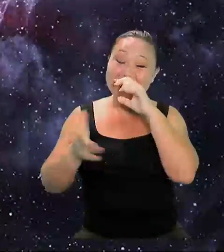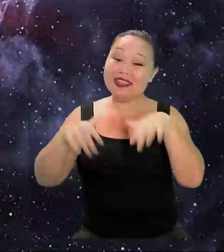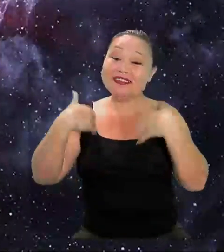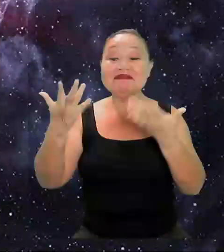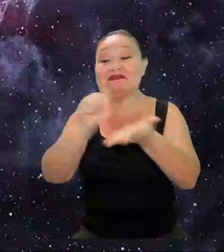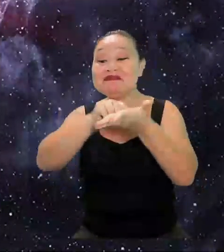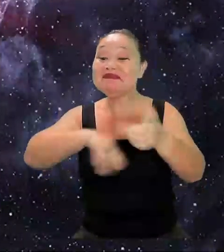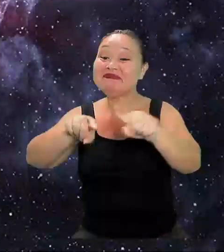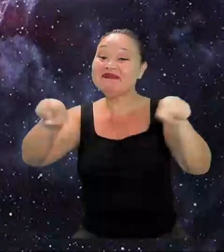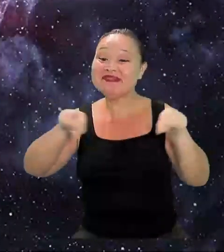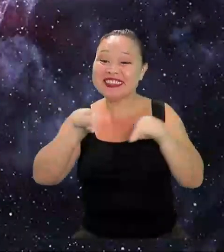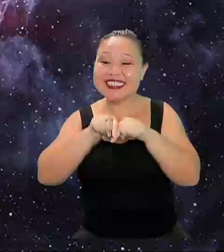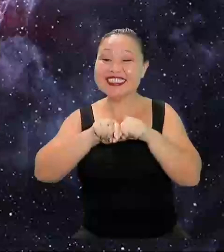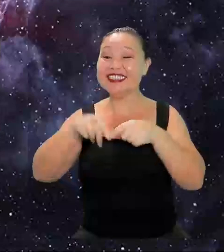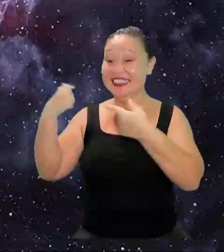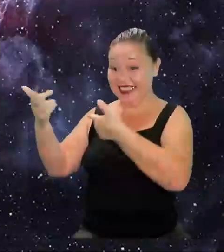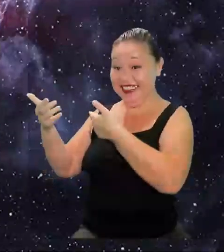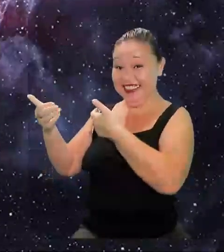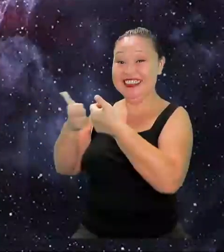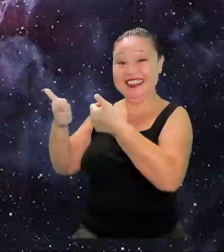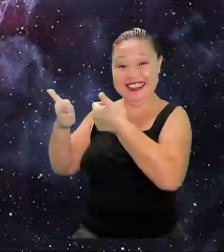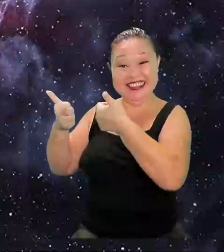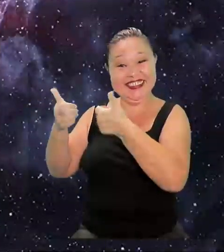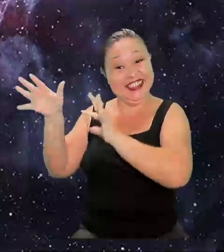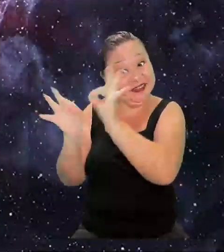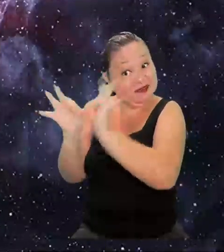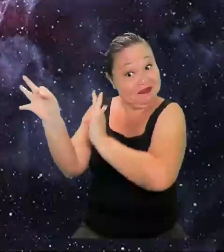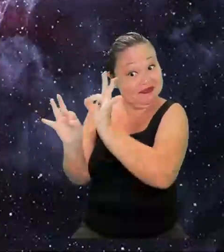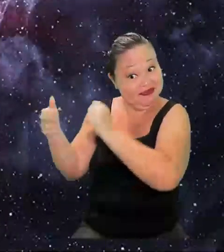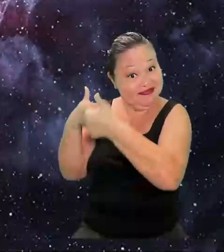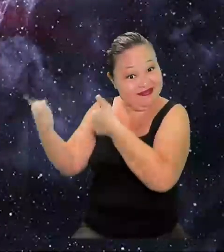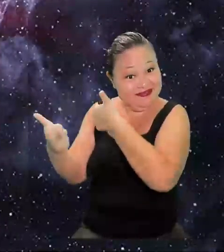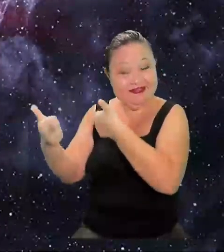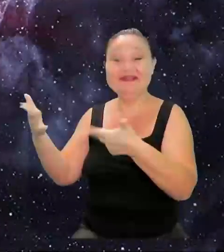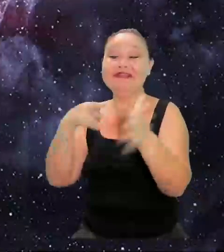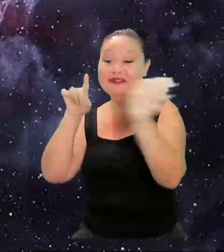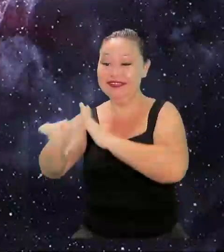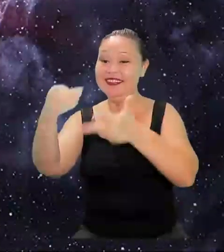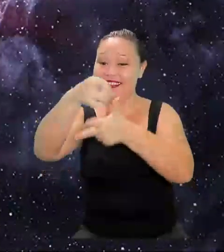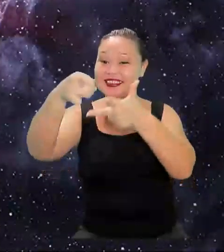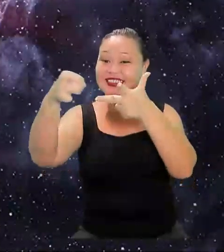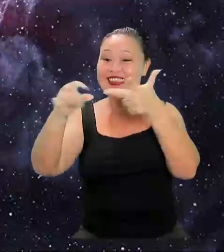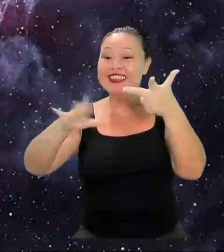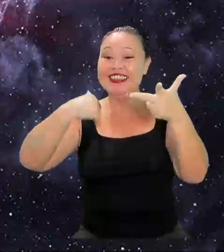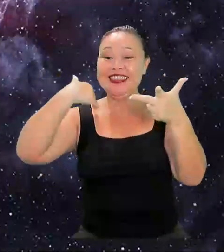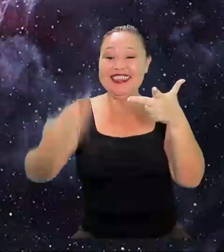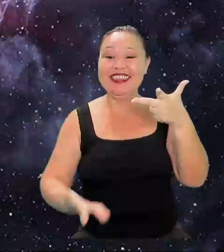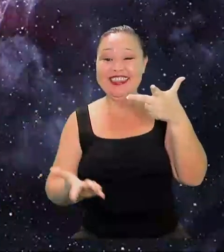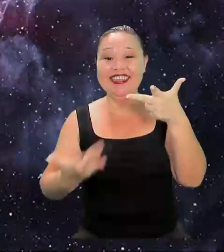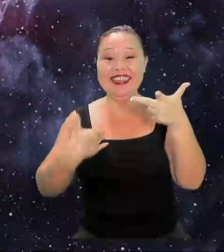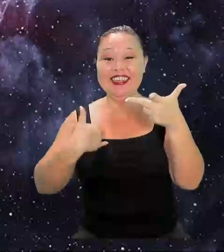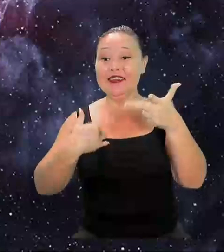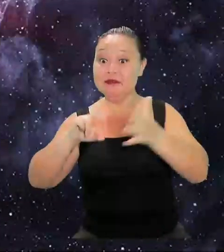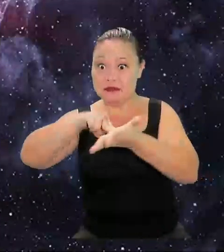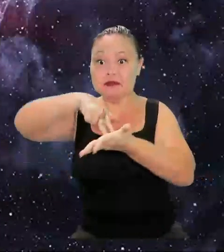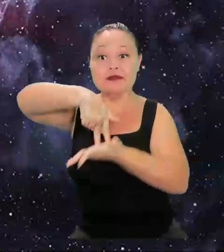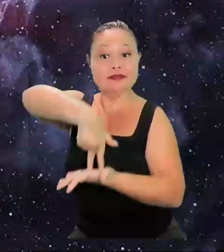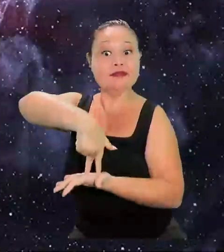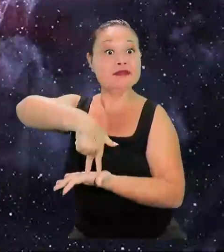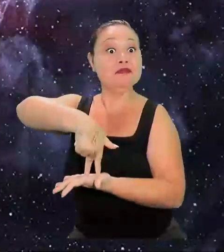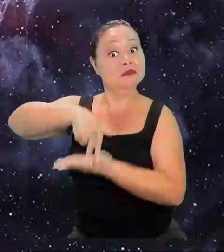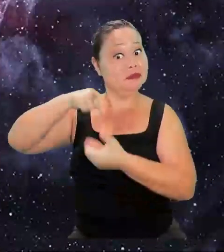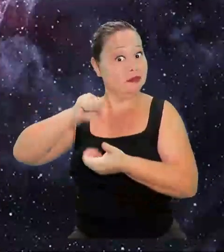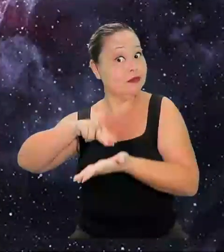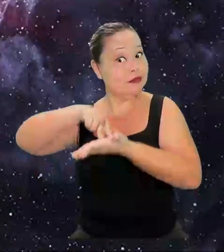nas atividades de sala. Tá preparado? Preparadíssimo. Questões do Enem. Questões do Enem. Criou resistência?